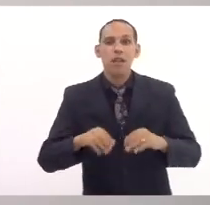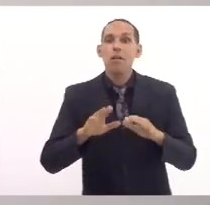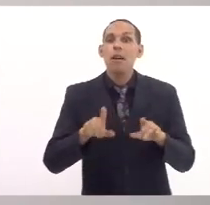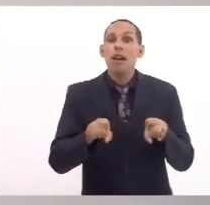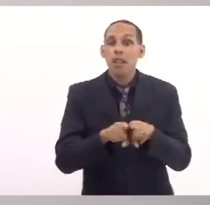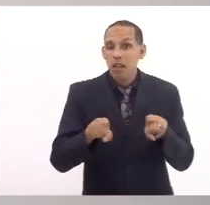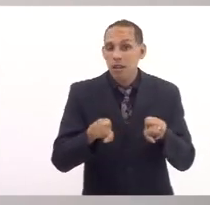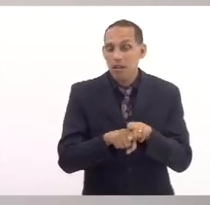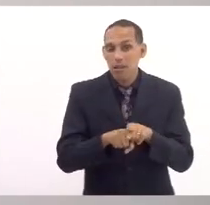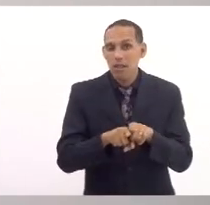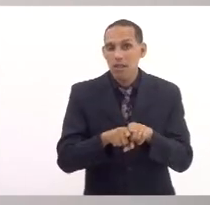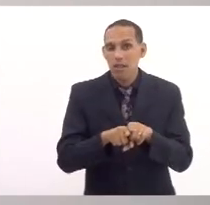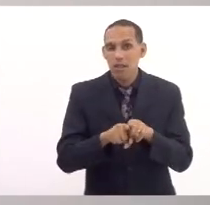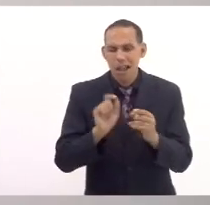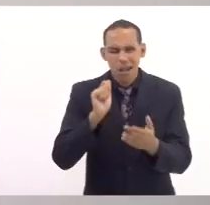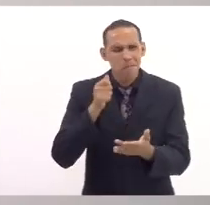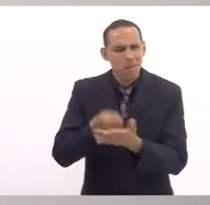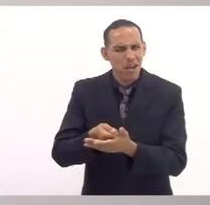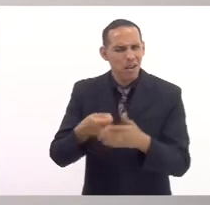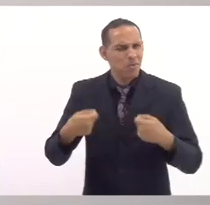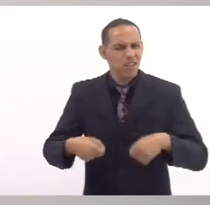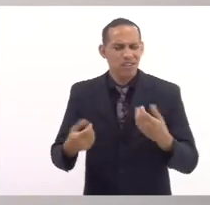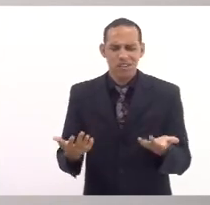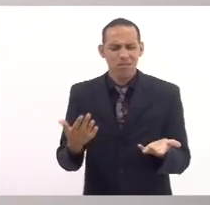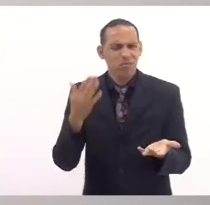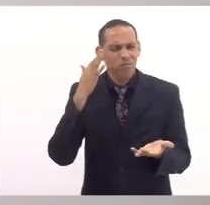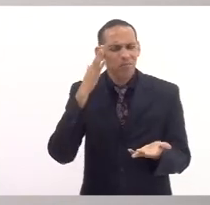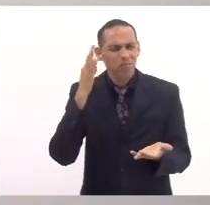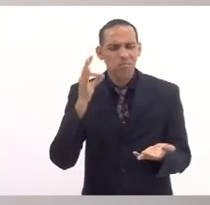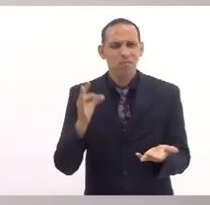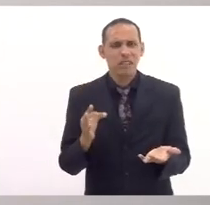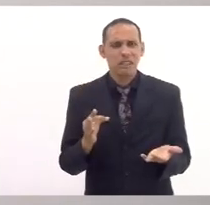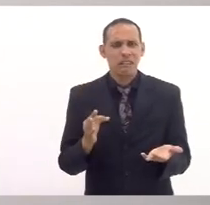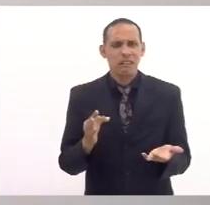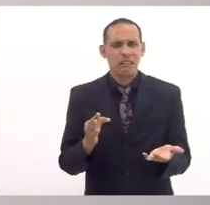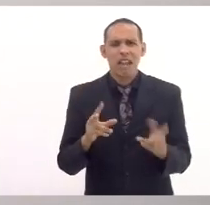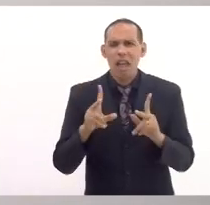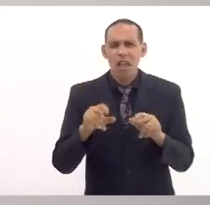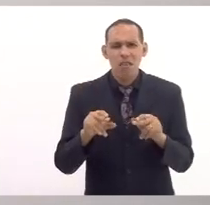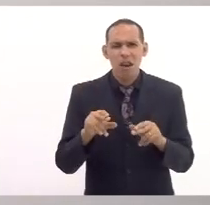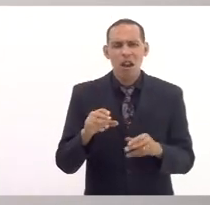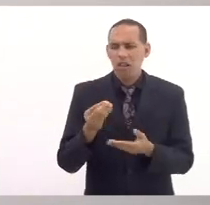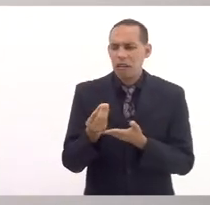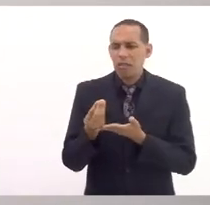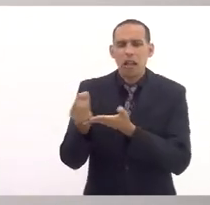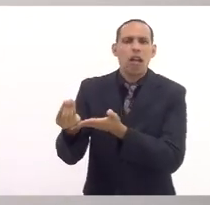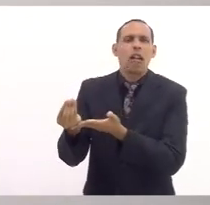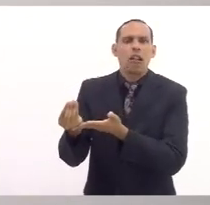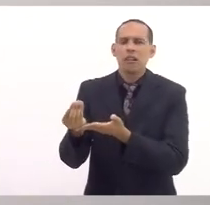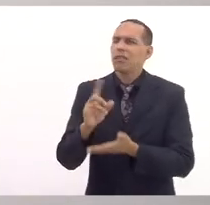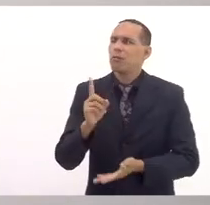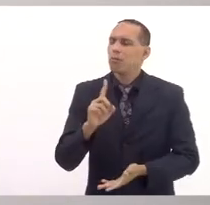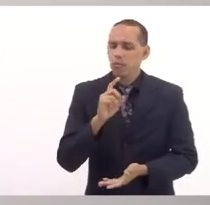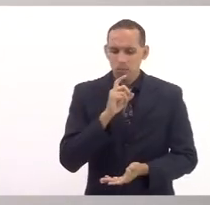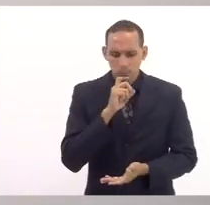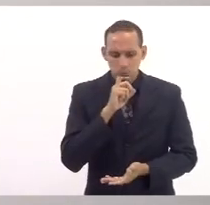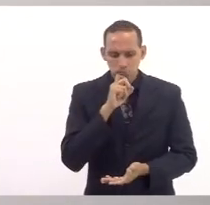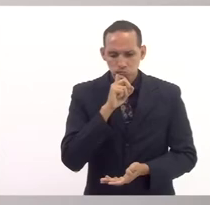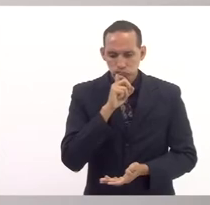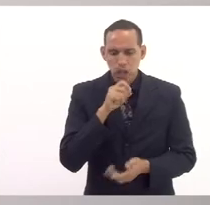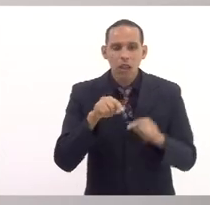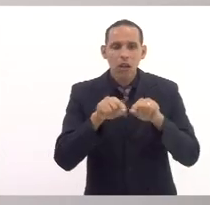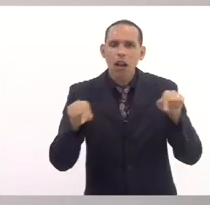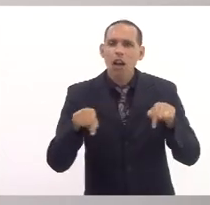disso, ainda tem que fazer um pagamento. Isso é que eu não estou entendendo, essa doação de... Doação não, esses